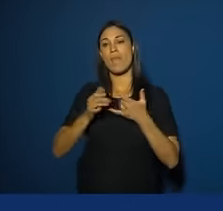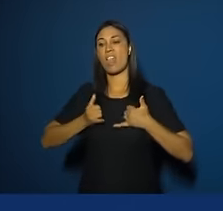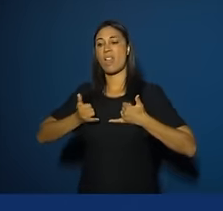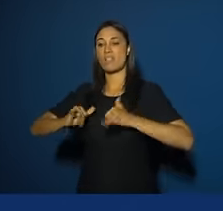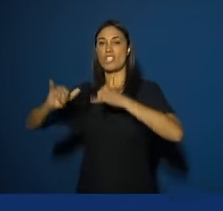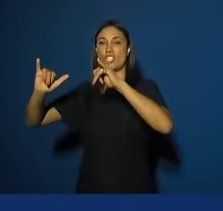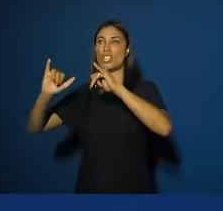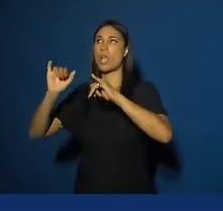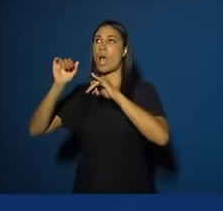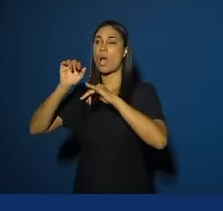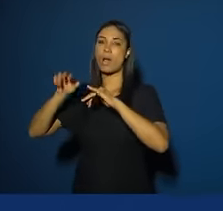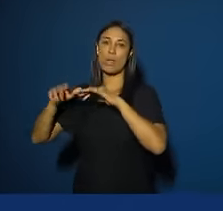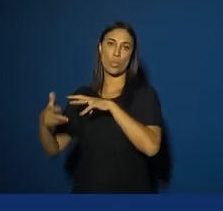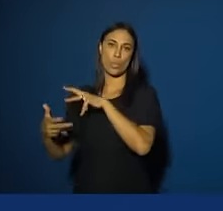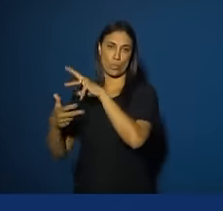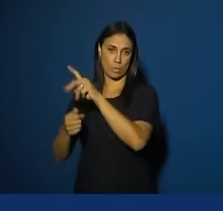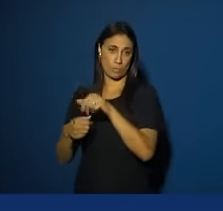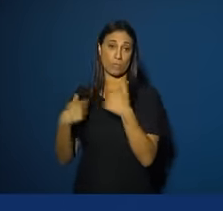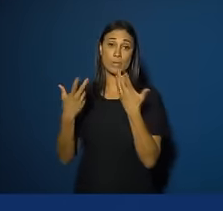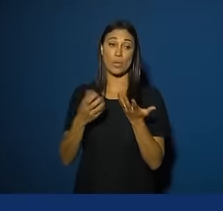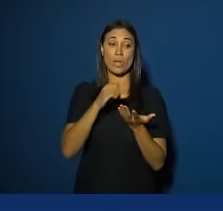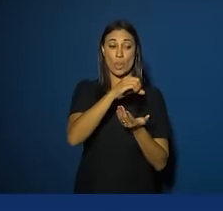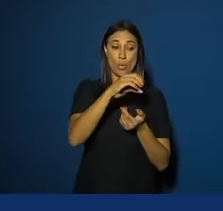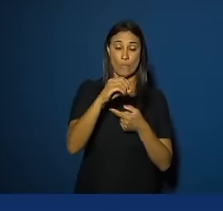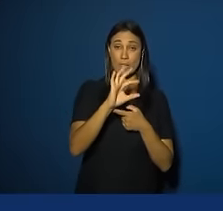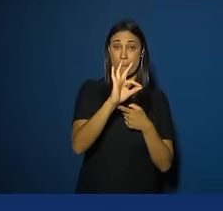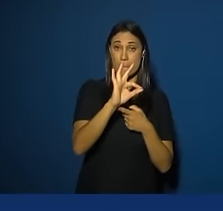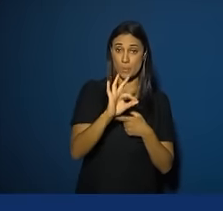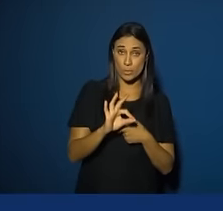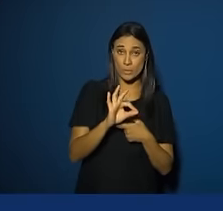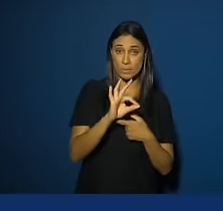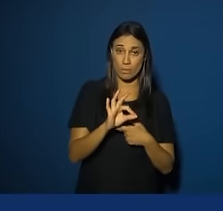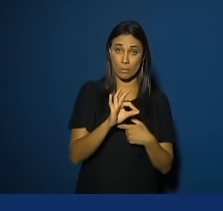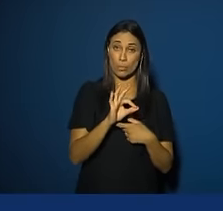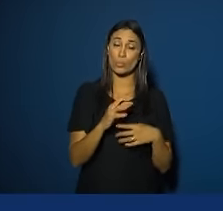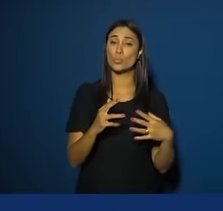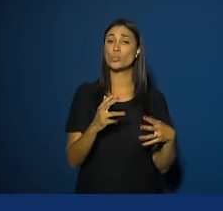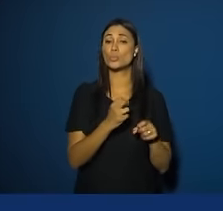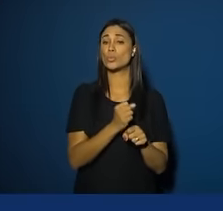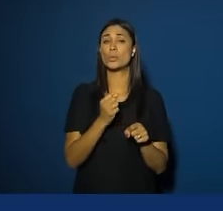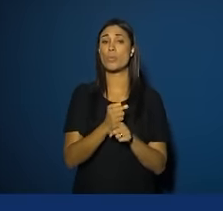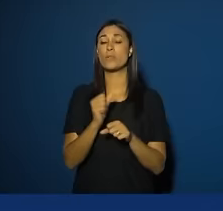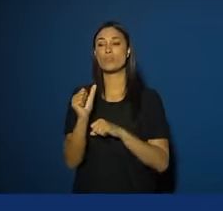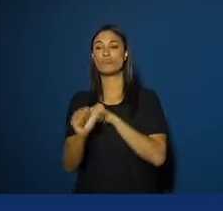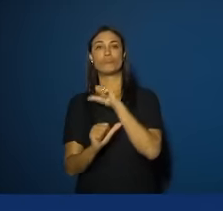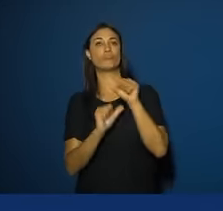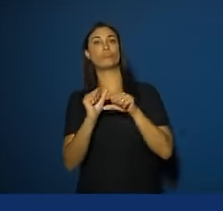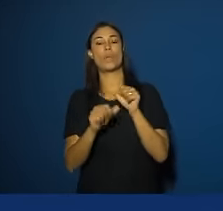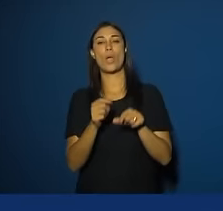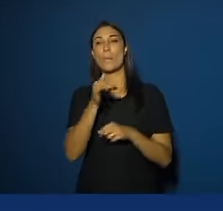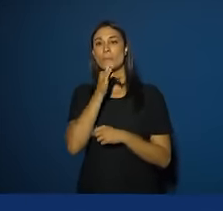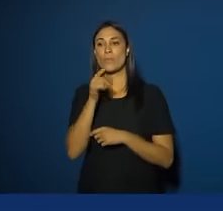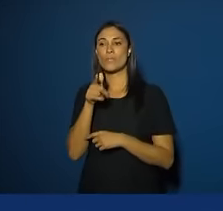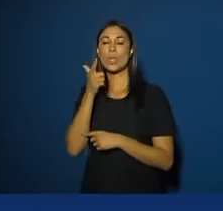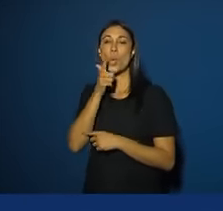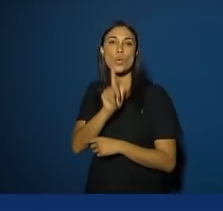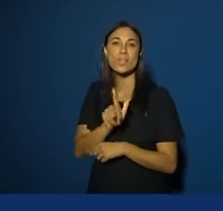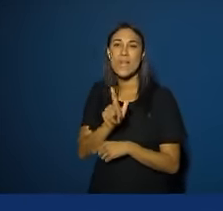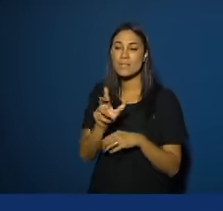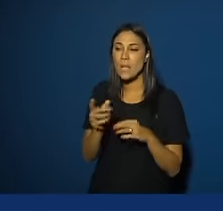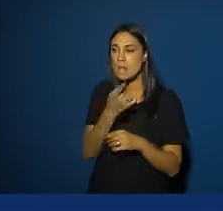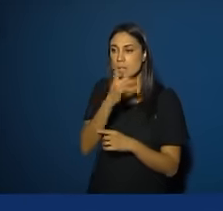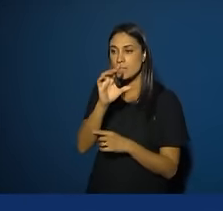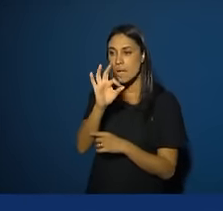e a gente vai est ali em torno de 90% totalmente eh renovável porque você não consegue ficar 100%